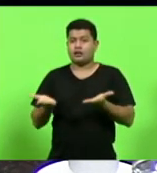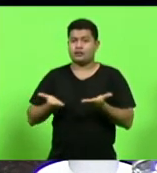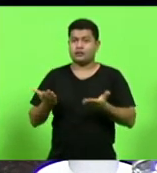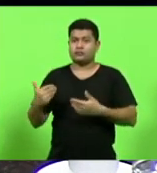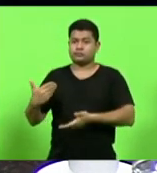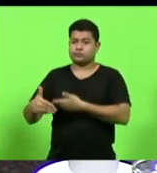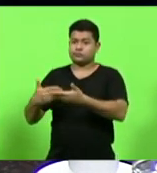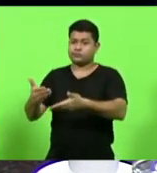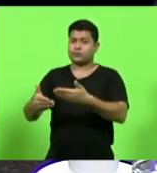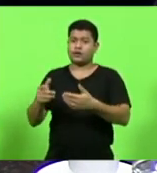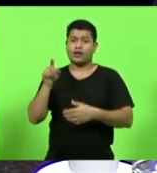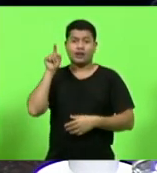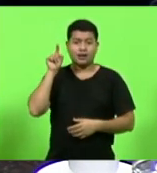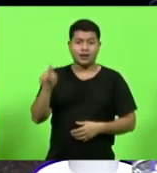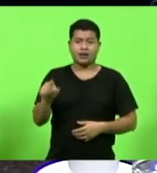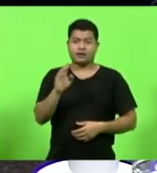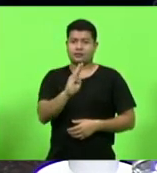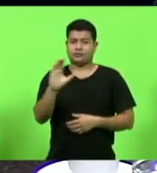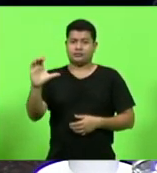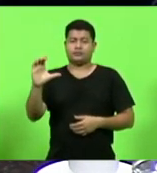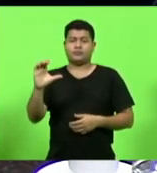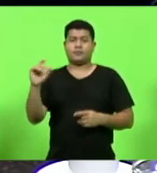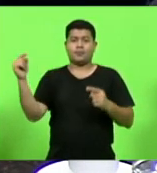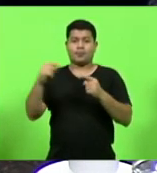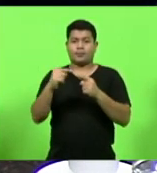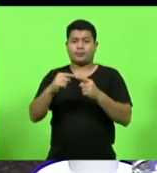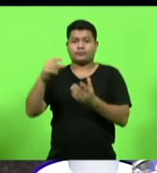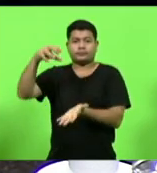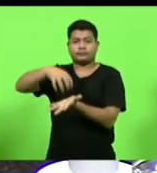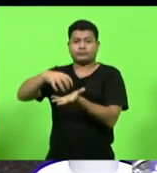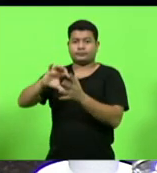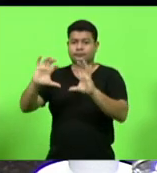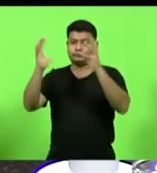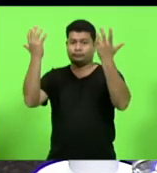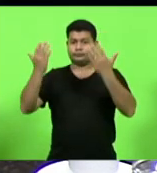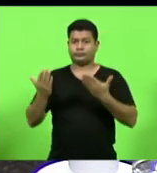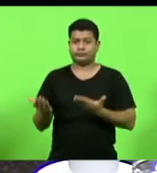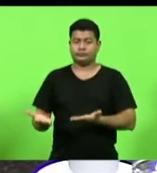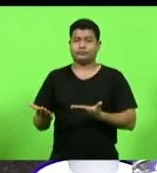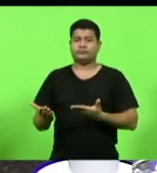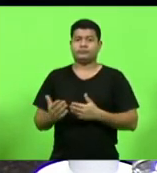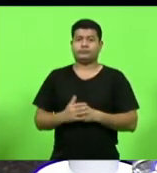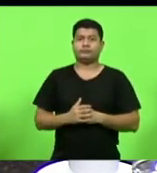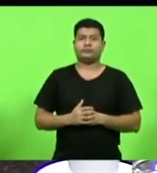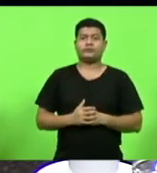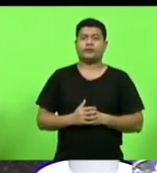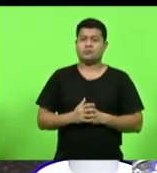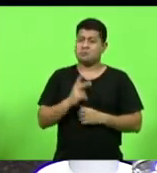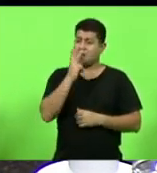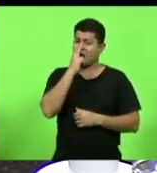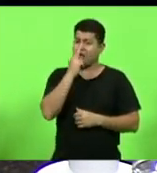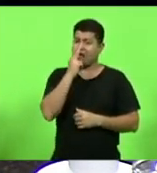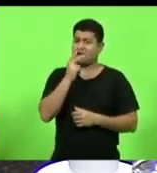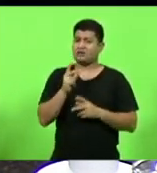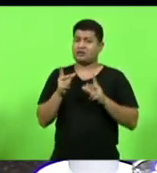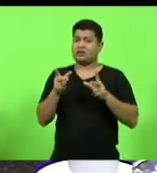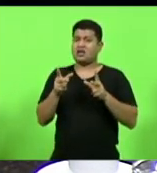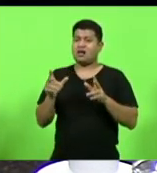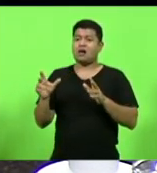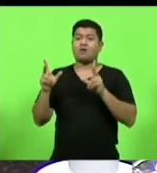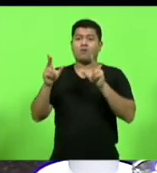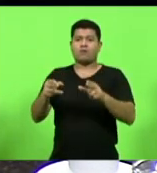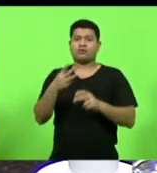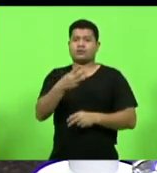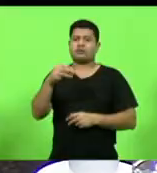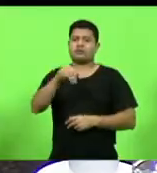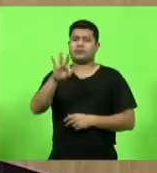acontece em Balneário Camboriú relativa ao Centro de Eventos. Há um outro golpe de R$33 milhões nesse processo, senhor